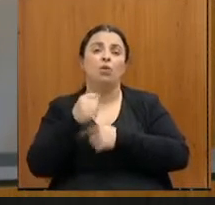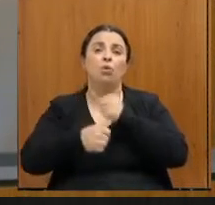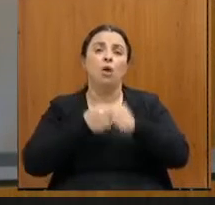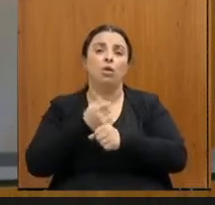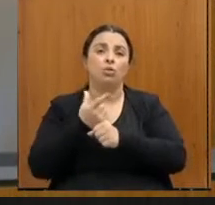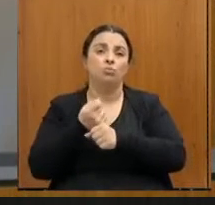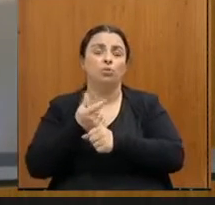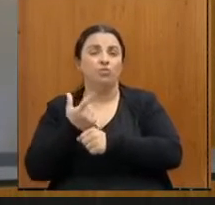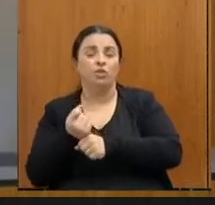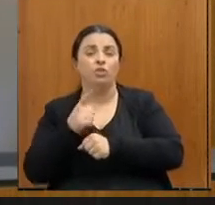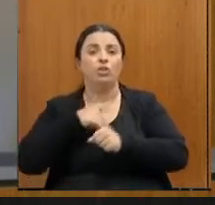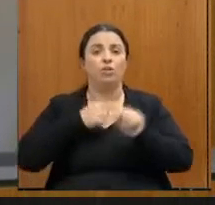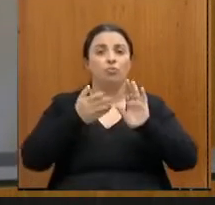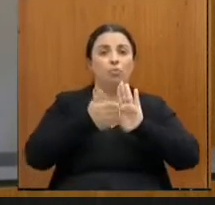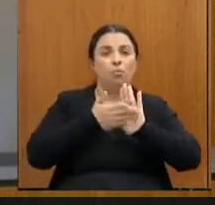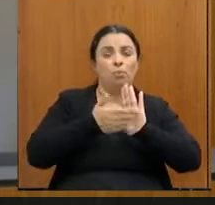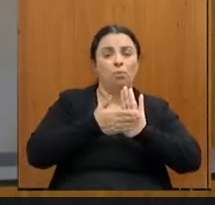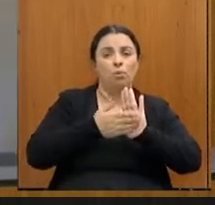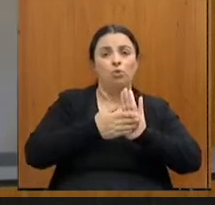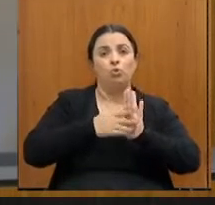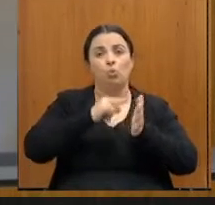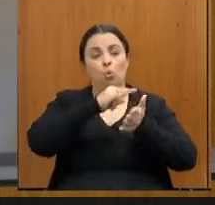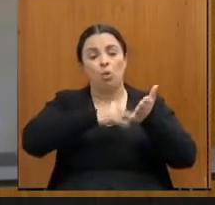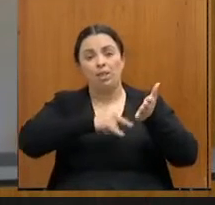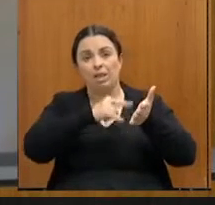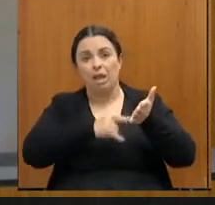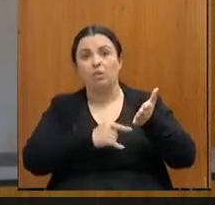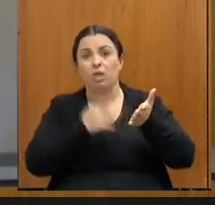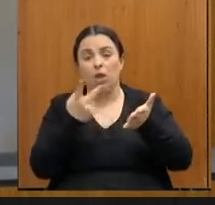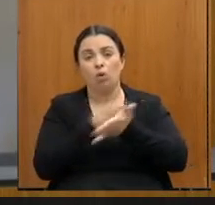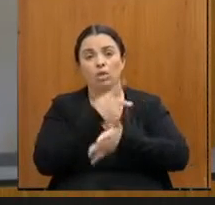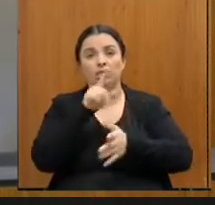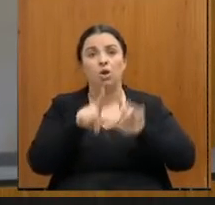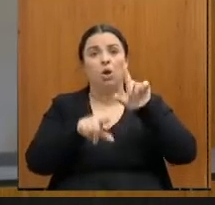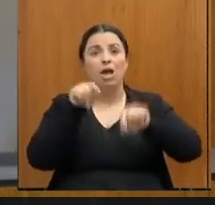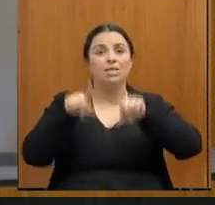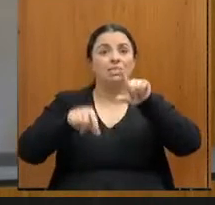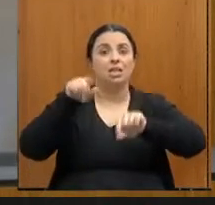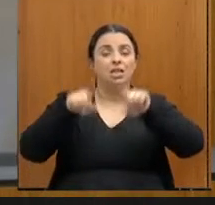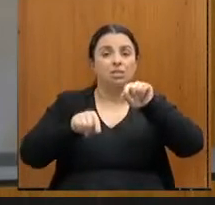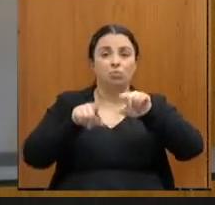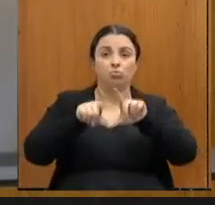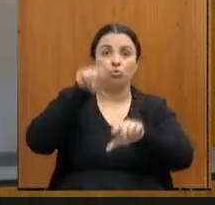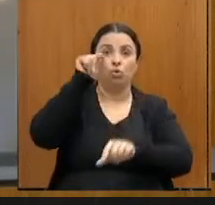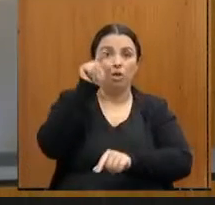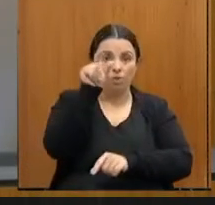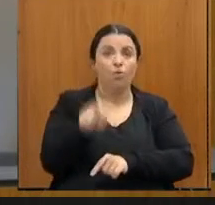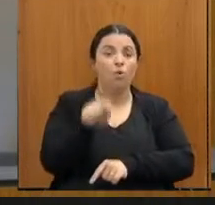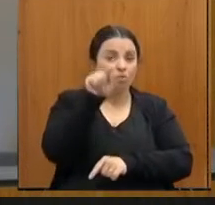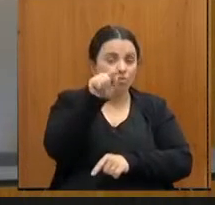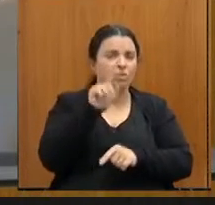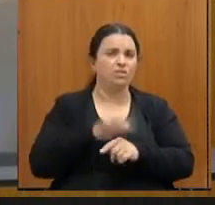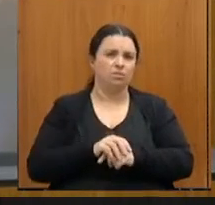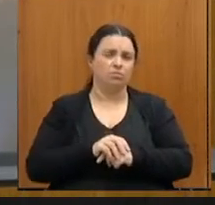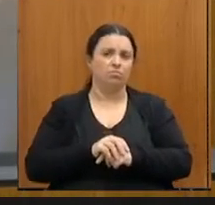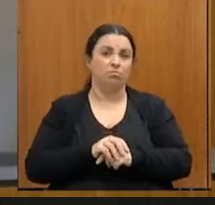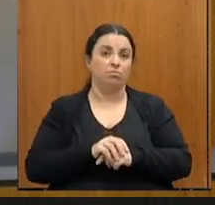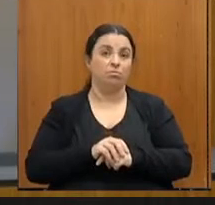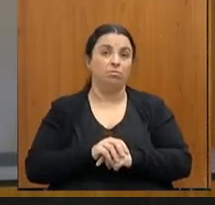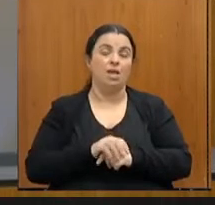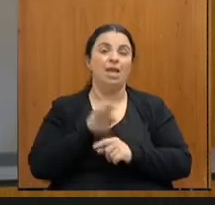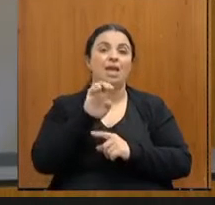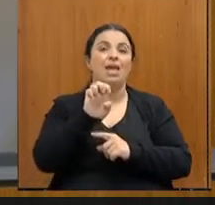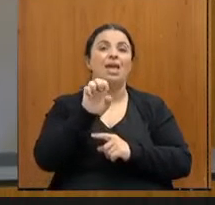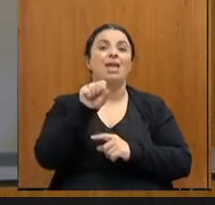contrato que teria Realizado a sua seleção é Zack que teria sido contratada mais uma marca